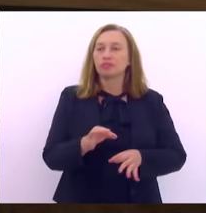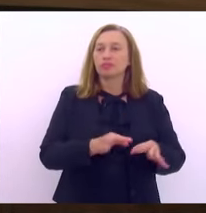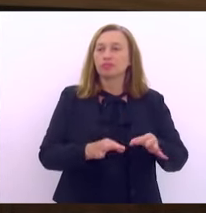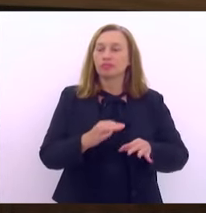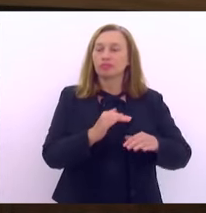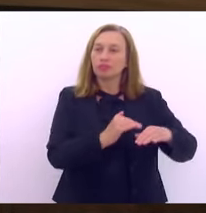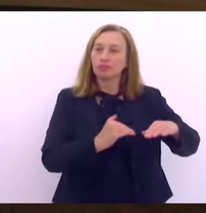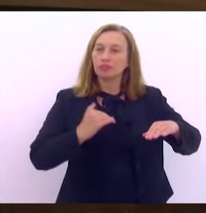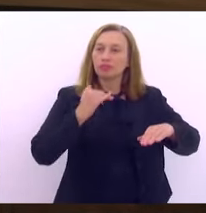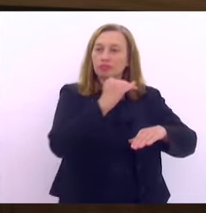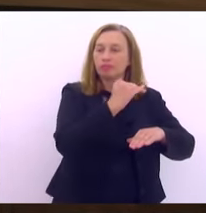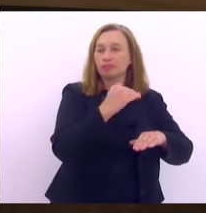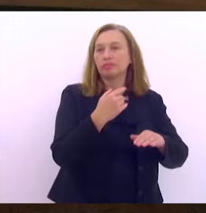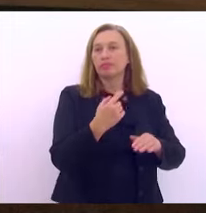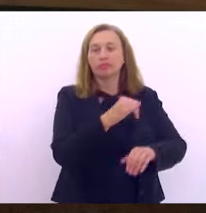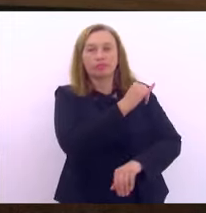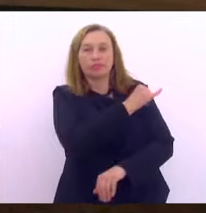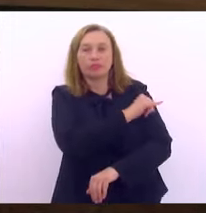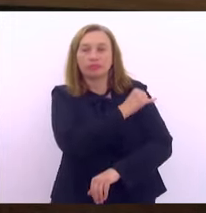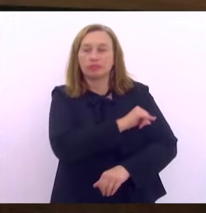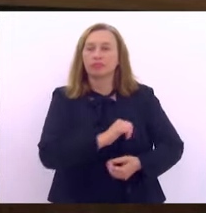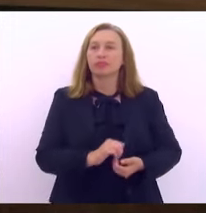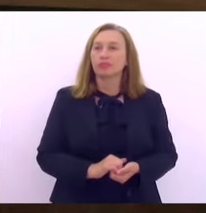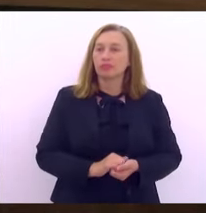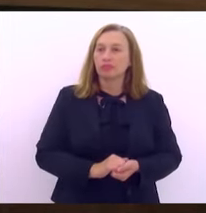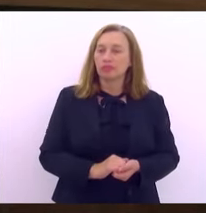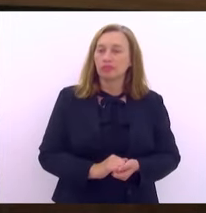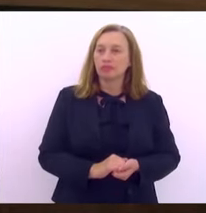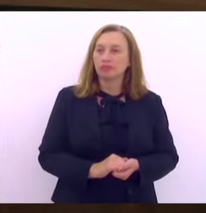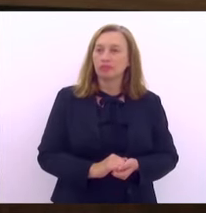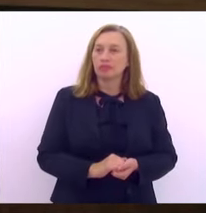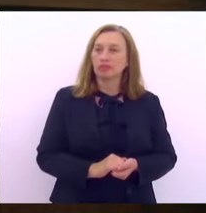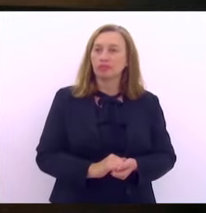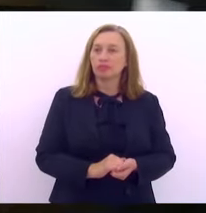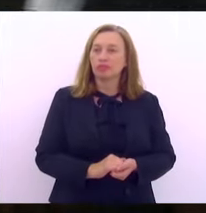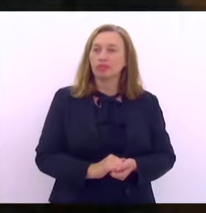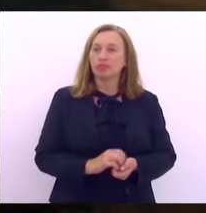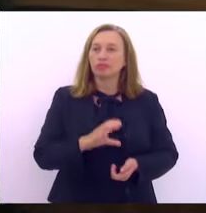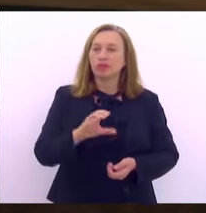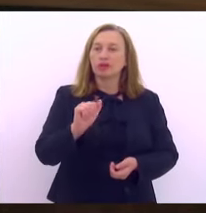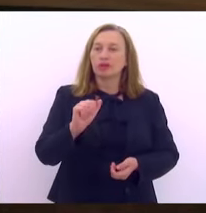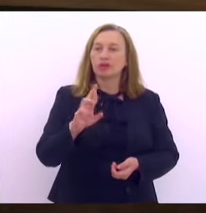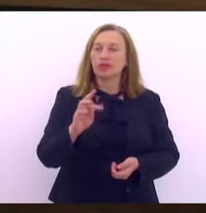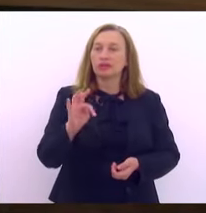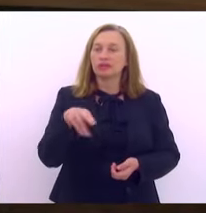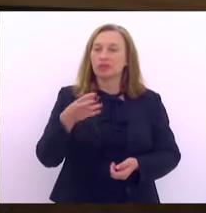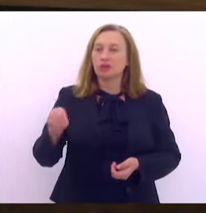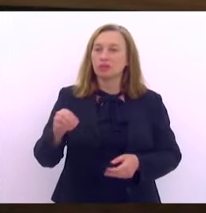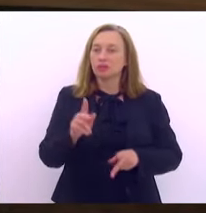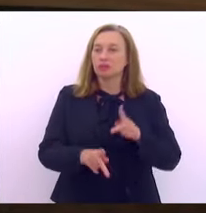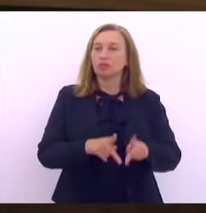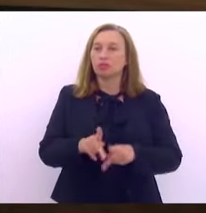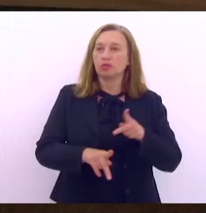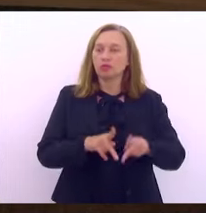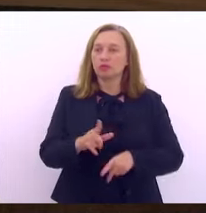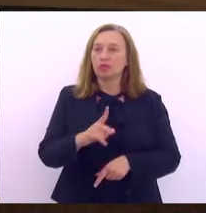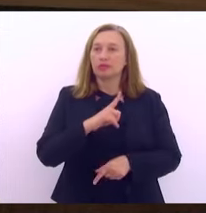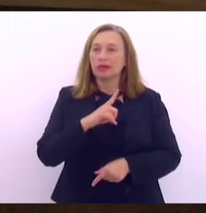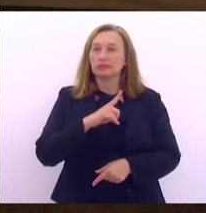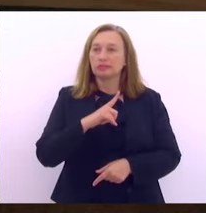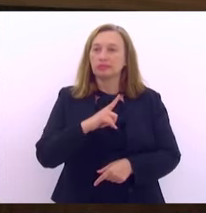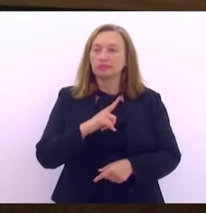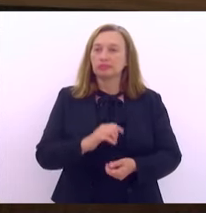Supera Rio. E aí, o programa Cartão Popular, que tem